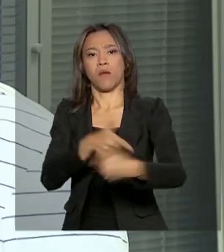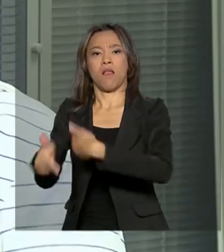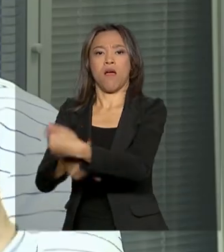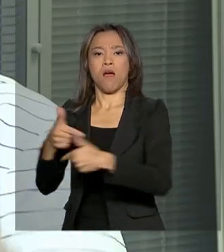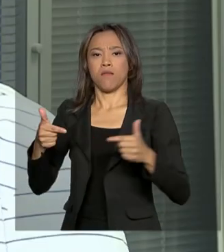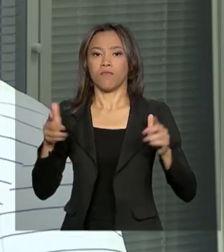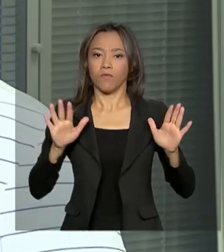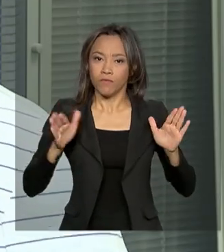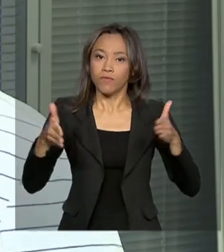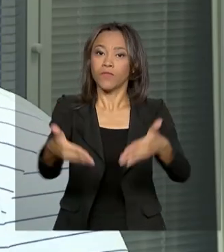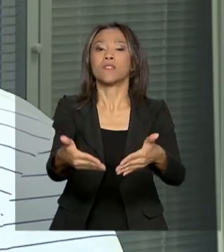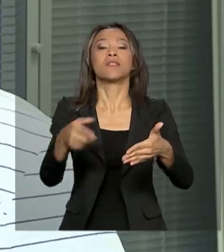prioritária a proteção da infância.